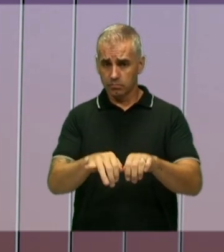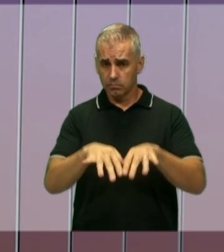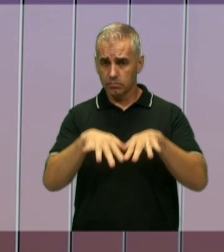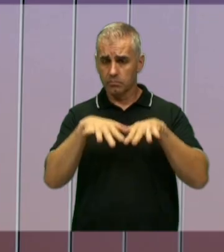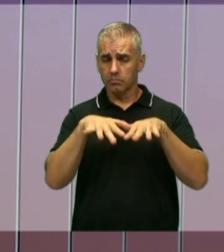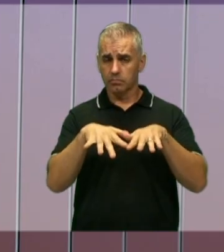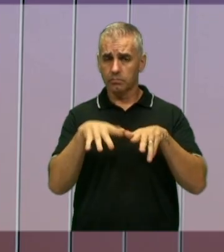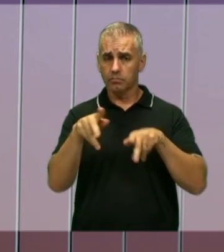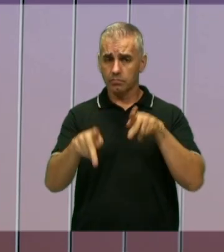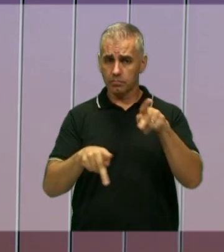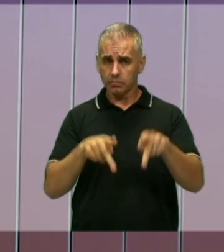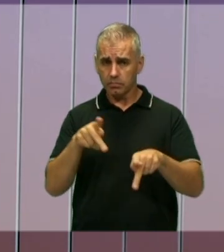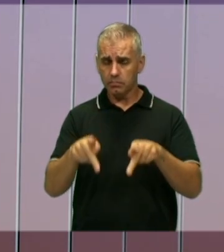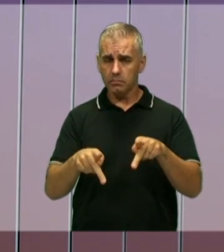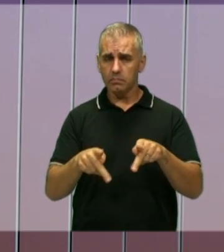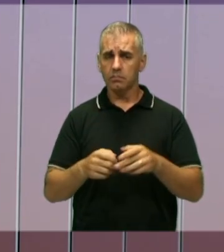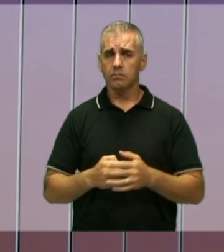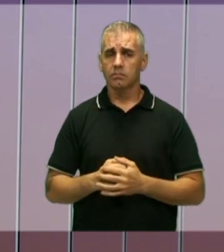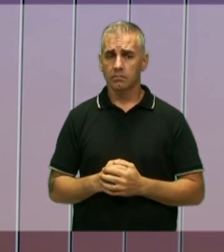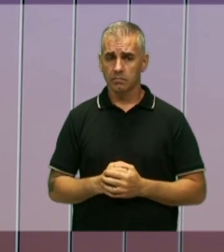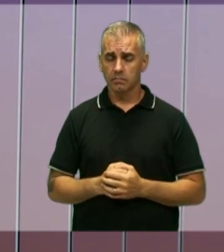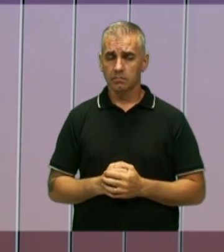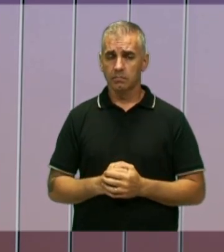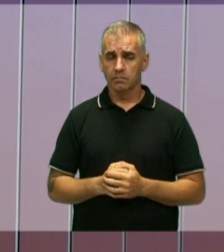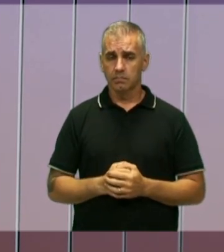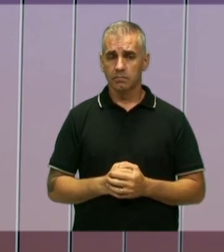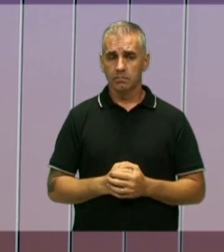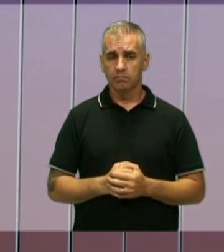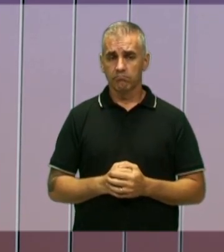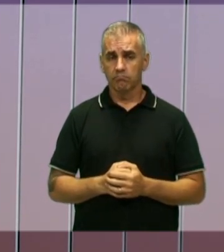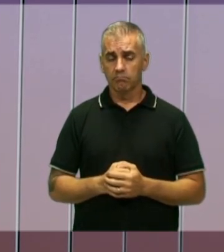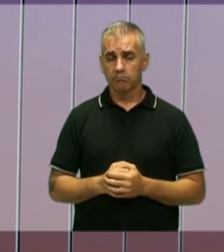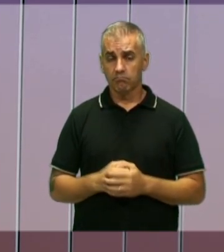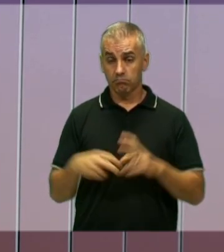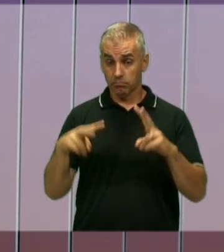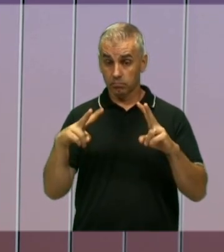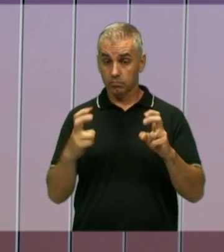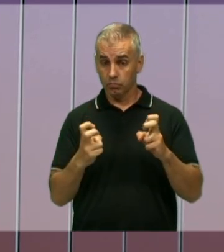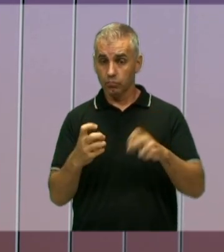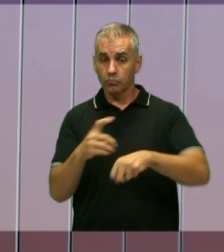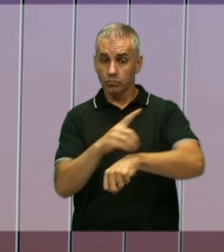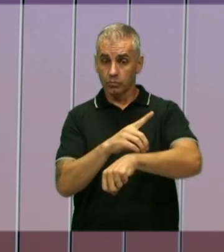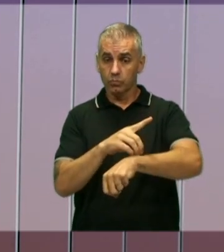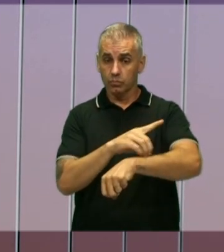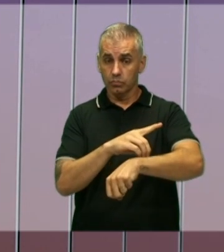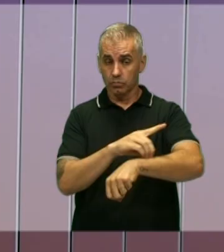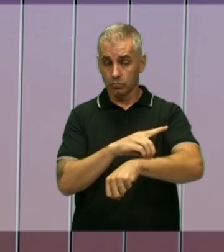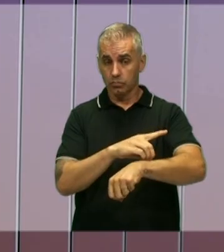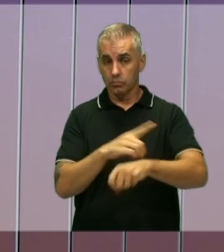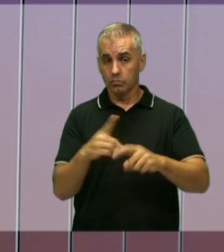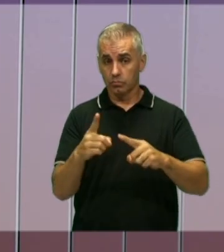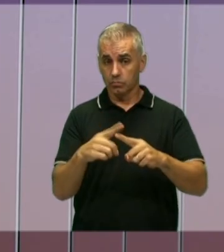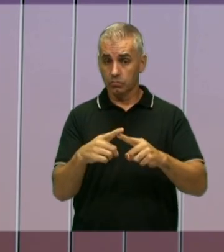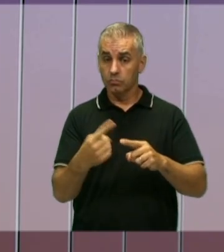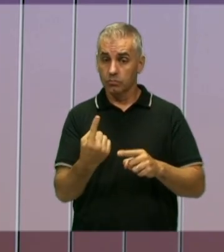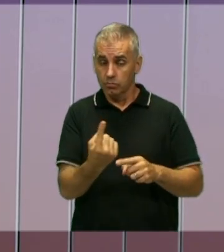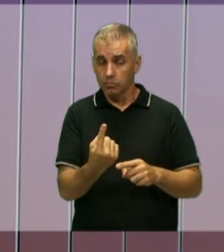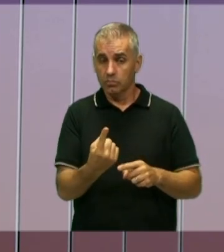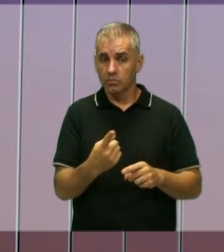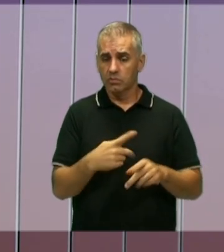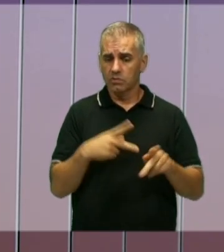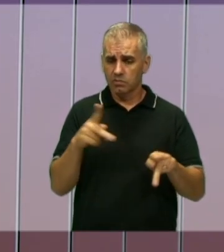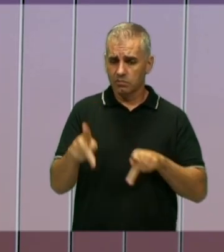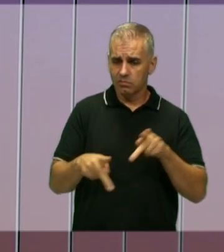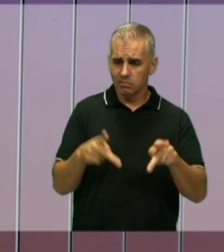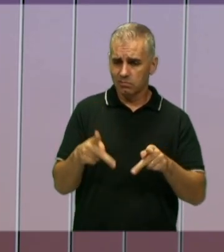eu presidi a audiência pública sobre o diabetes mellitus aqui, porque era um anseio da população, vários órgãos,